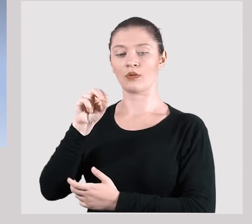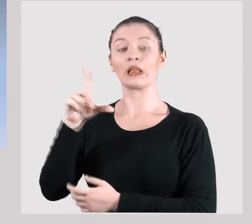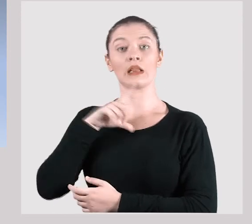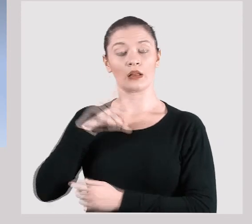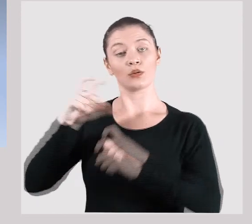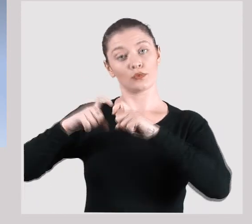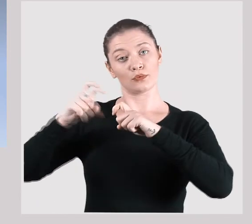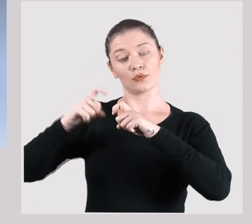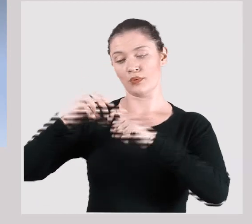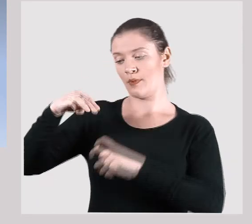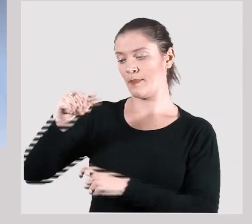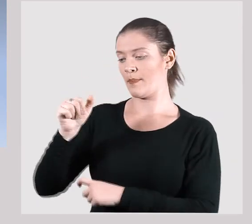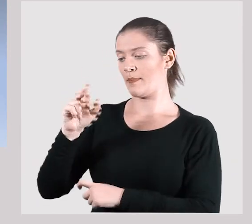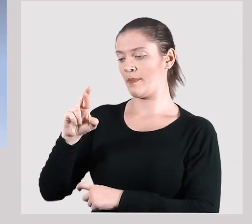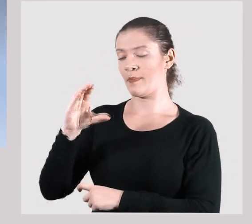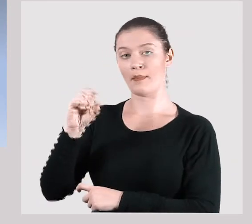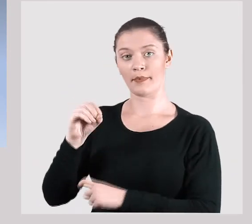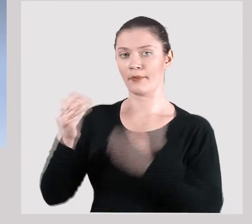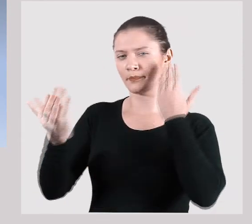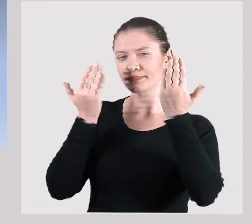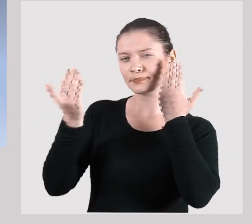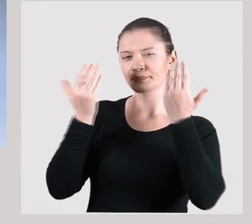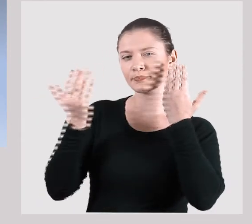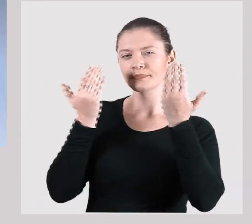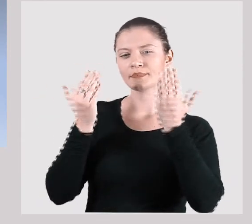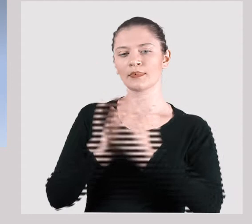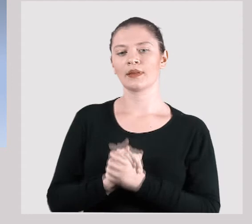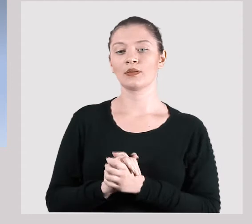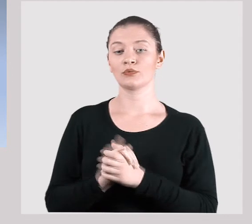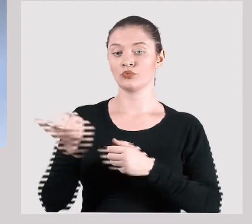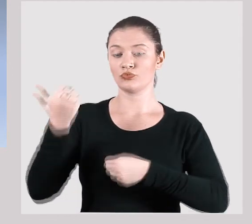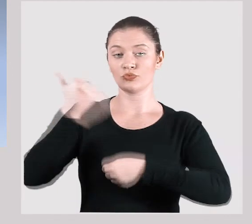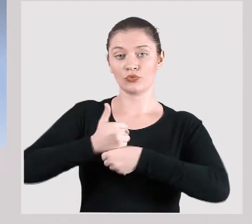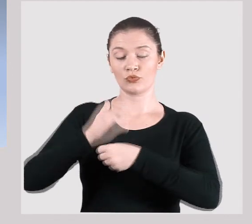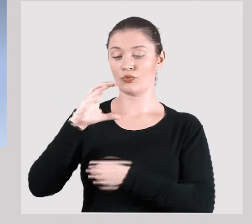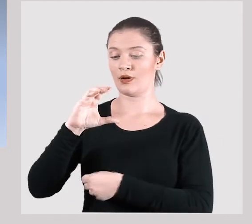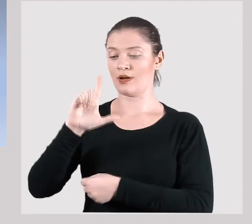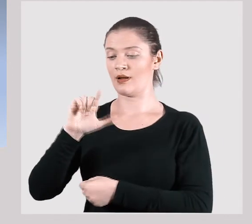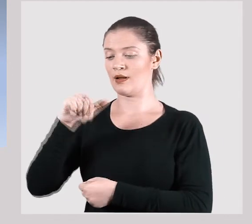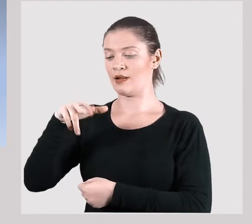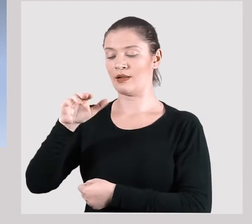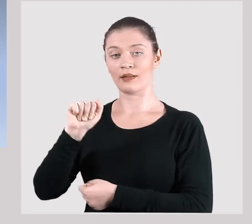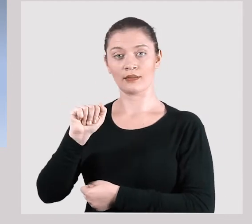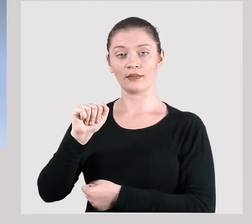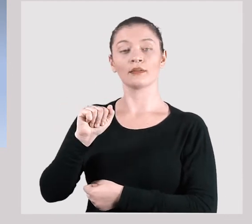um psicanalista, ele foi durante muitos anos diretor da clínica Tavistock, que é uma clínica muito